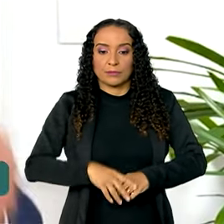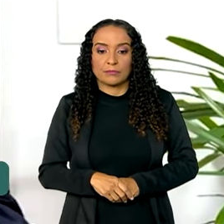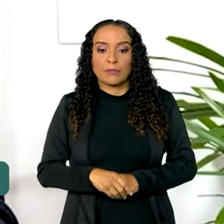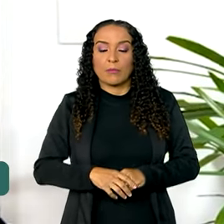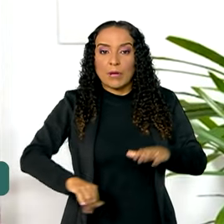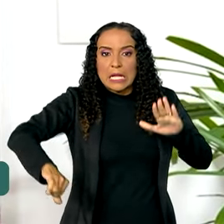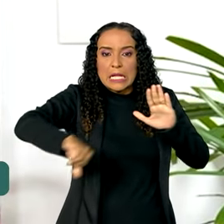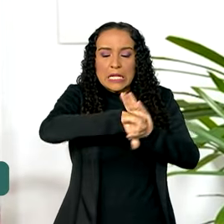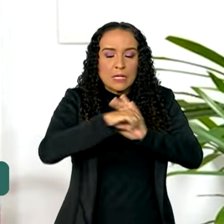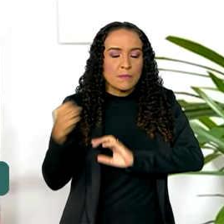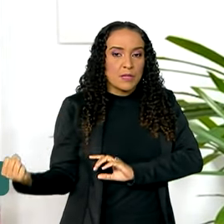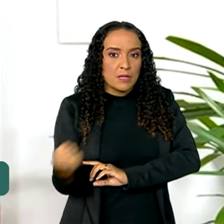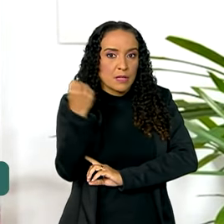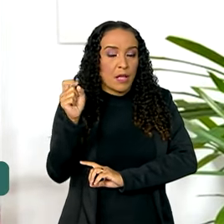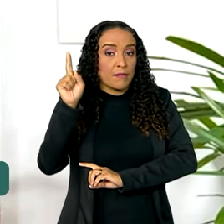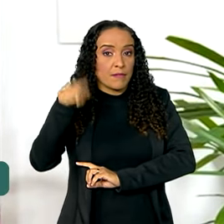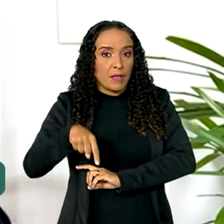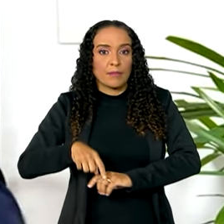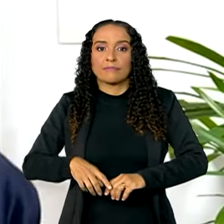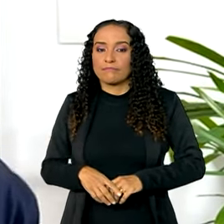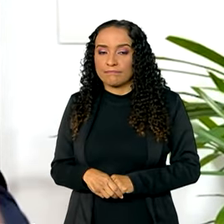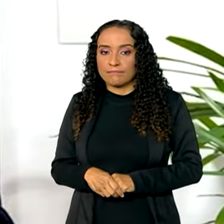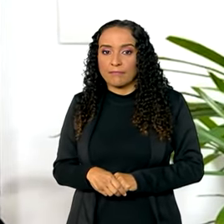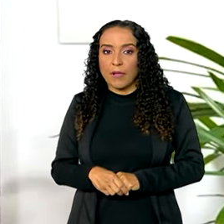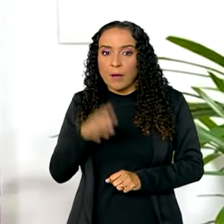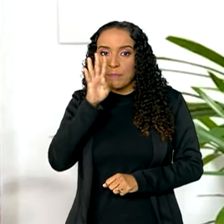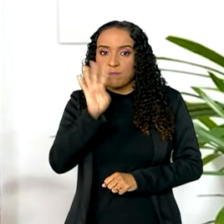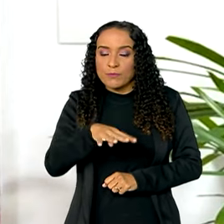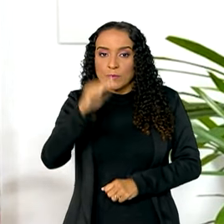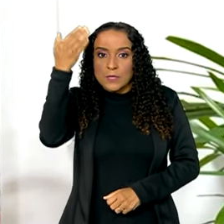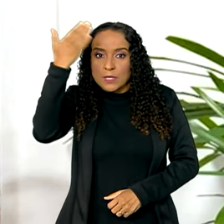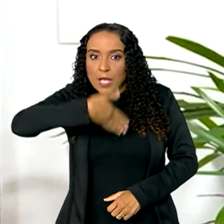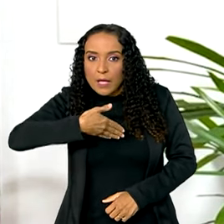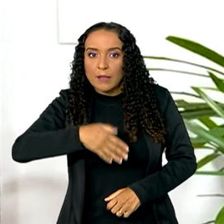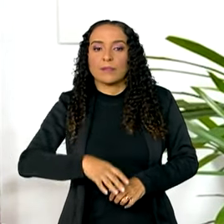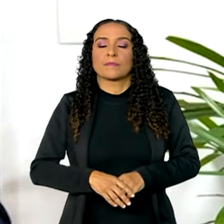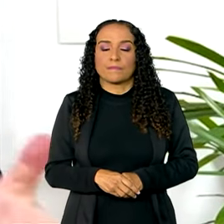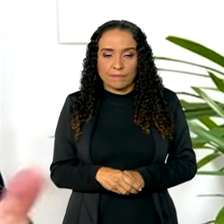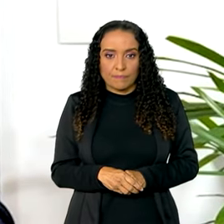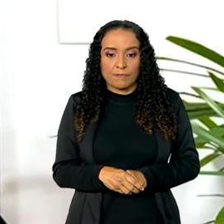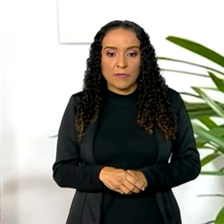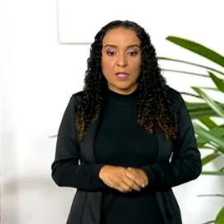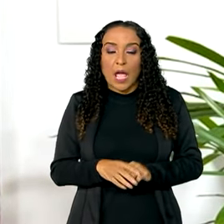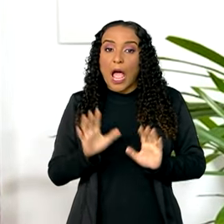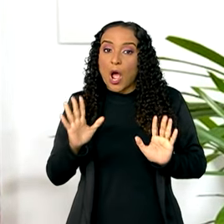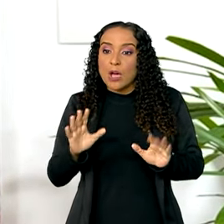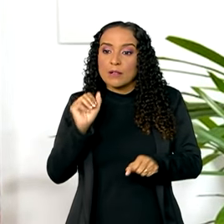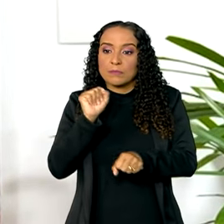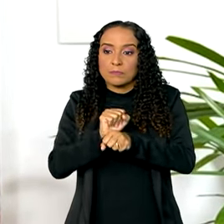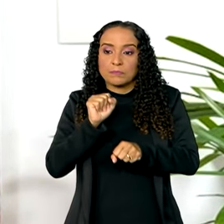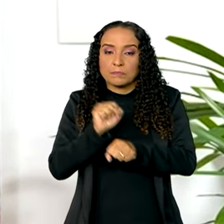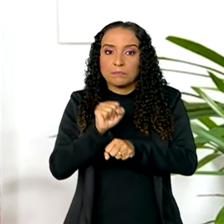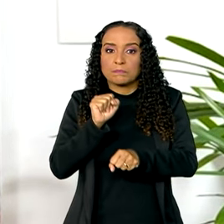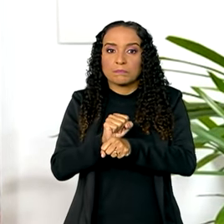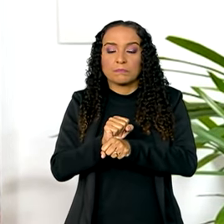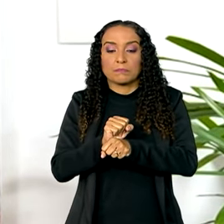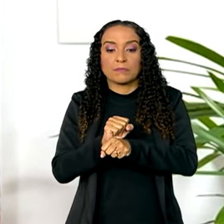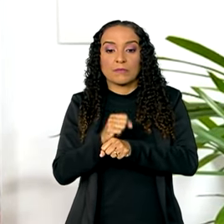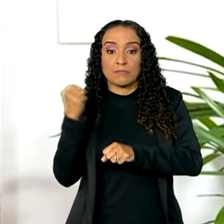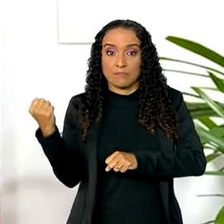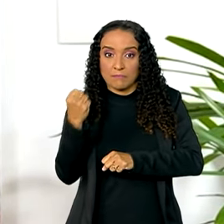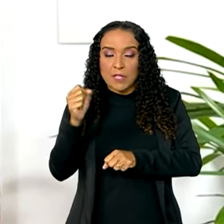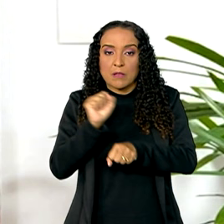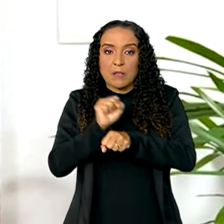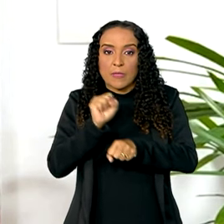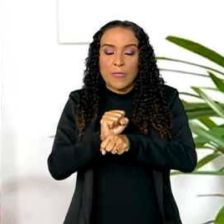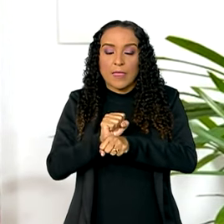crimes muito graves, são acusações muito sérias. Nós devemos agora aguardar a manifestação do Ministério